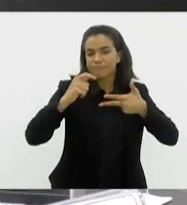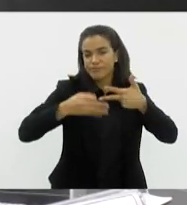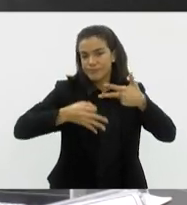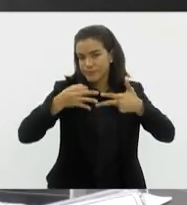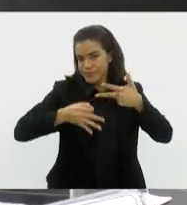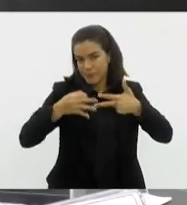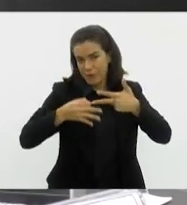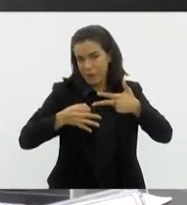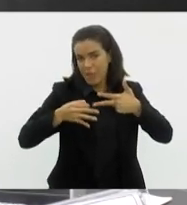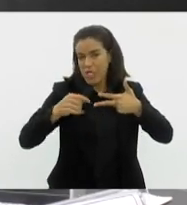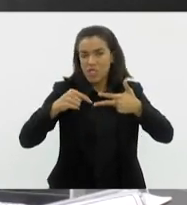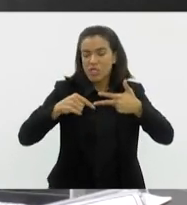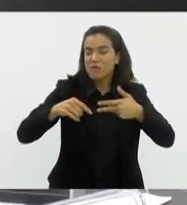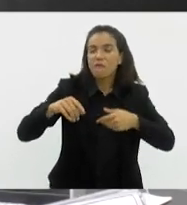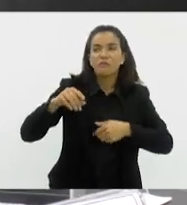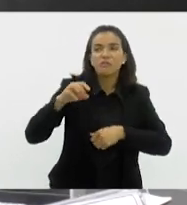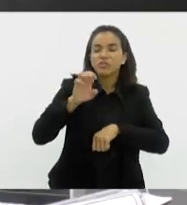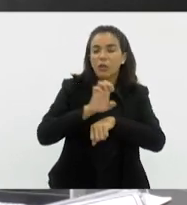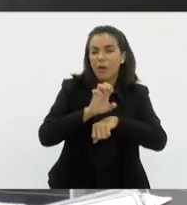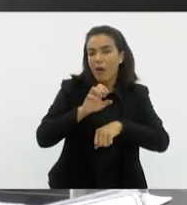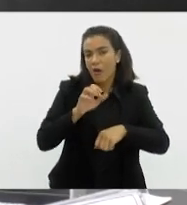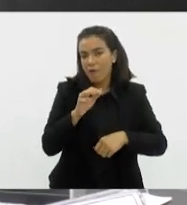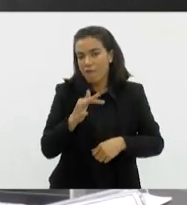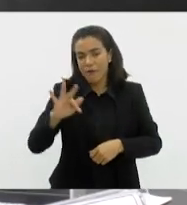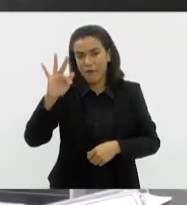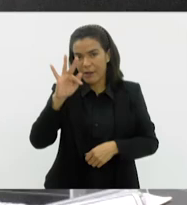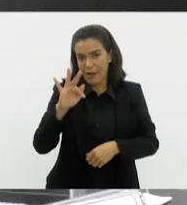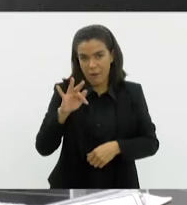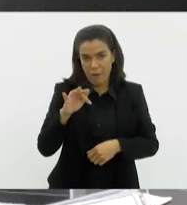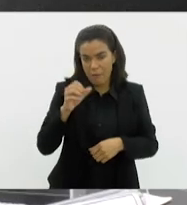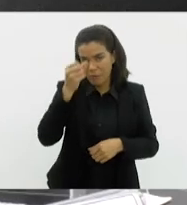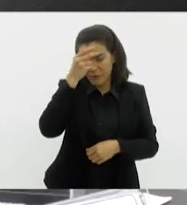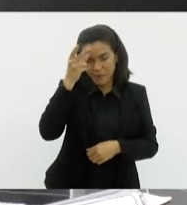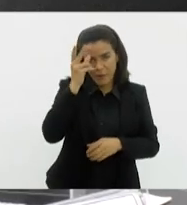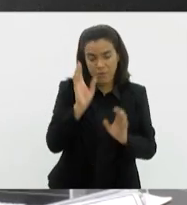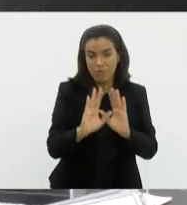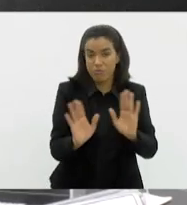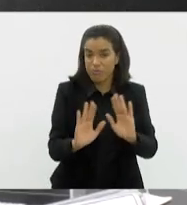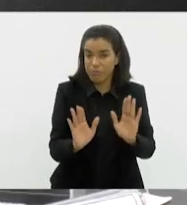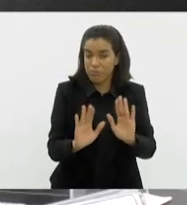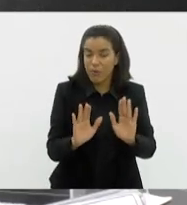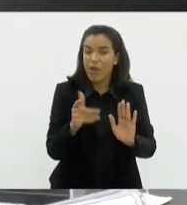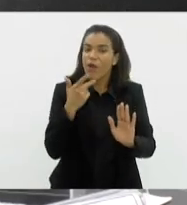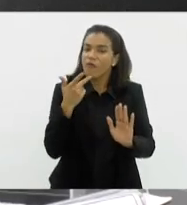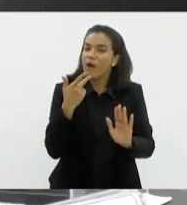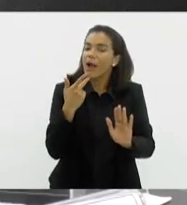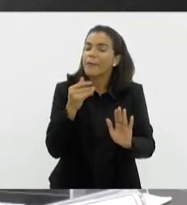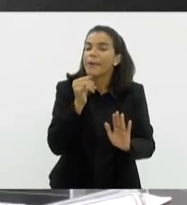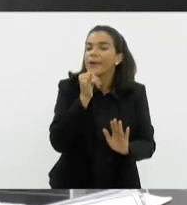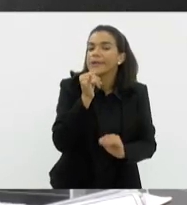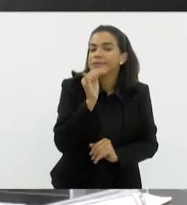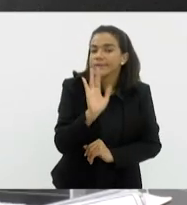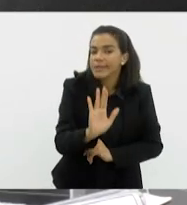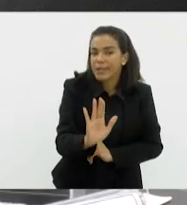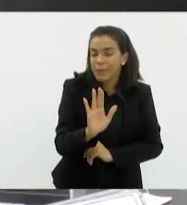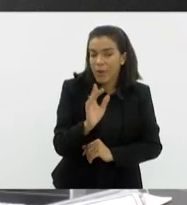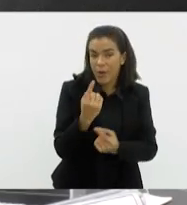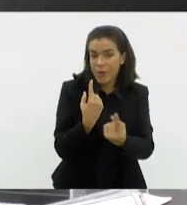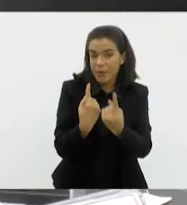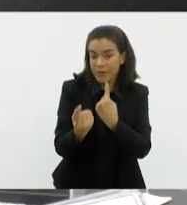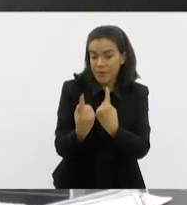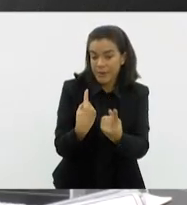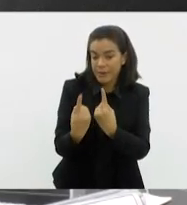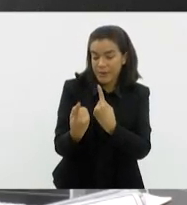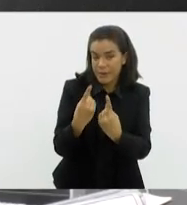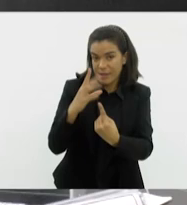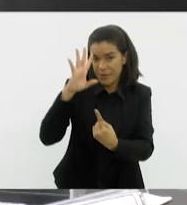estadual ou federal. A gente, inclusive, nas decisões do Supremo Tribunal Federal, e aí eu cito alguns exemplos aqui no que diz respeito ao trânsito, teve